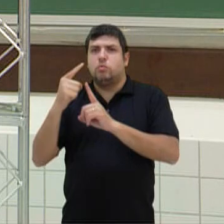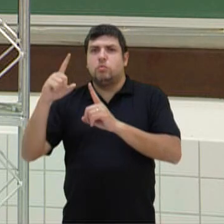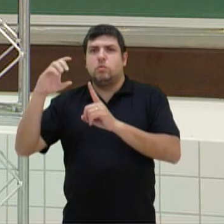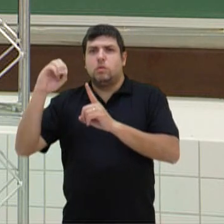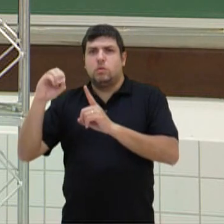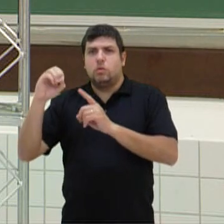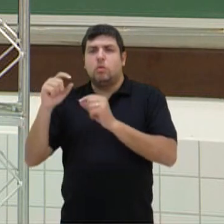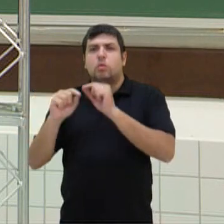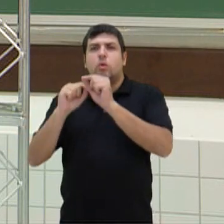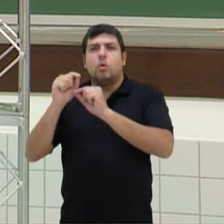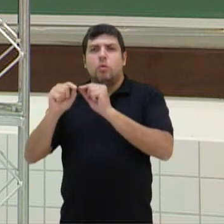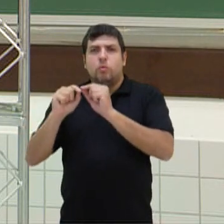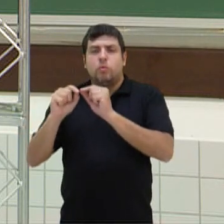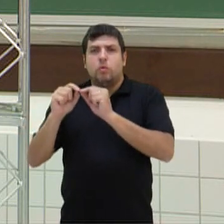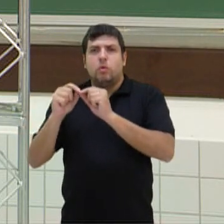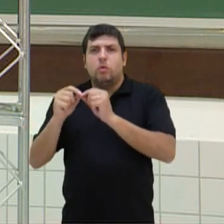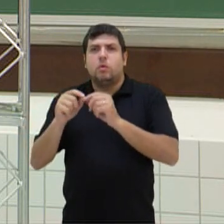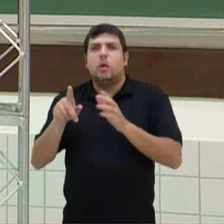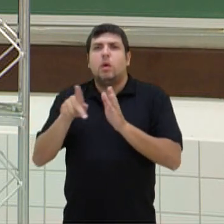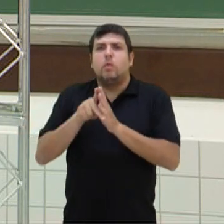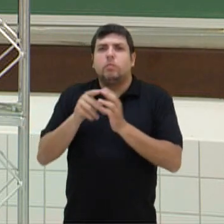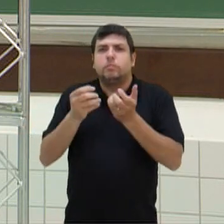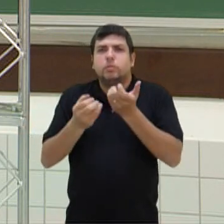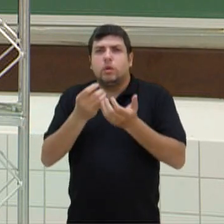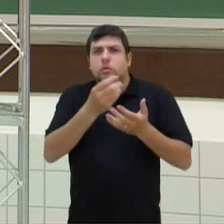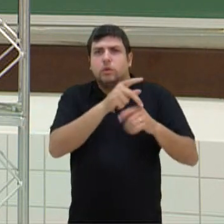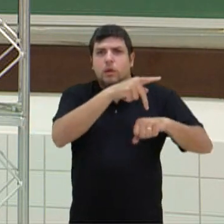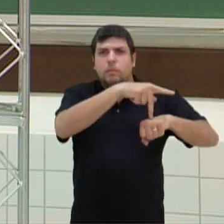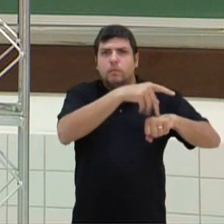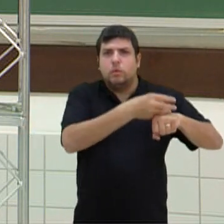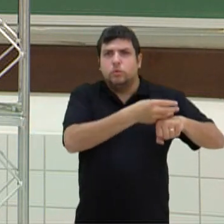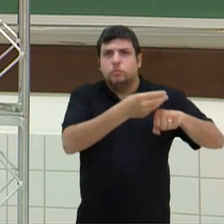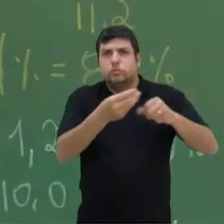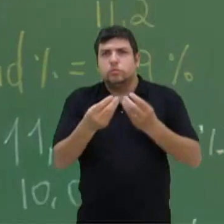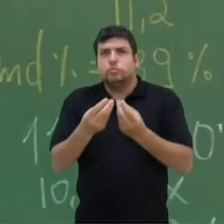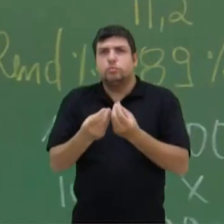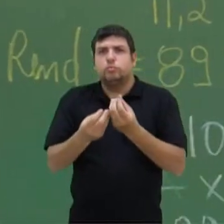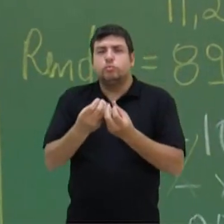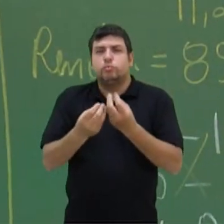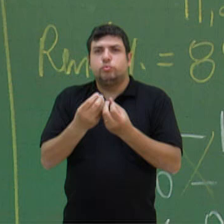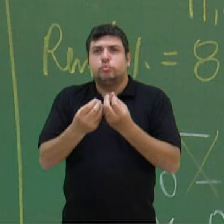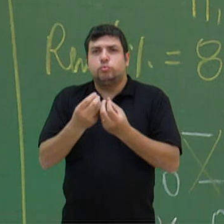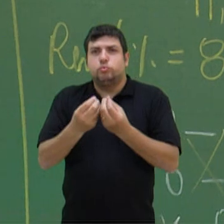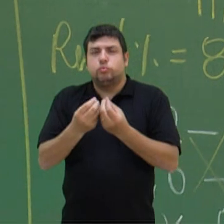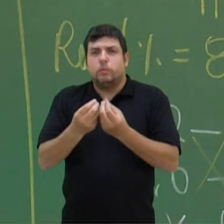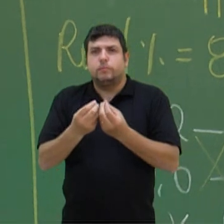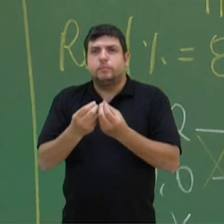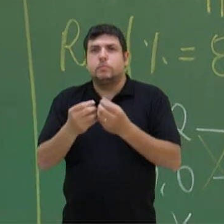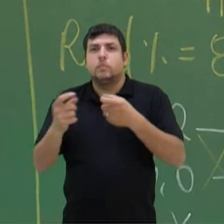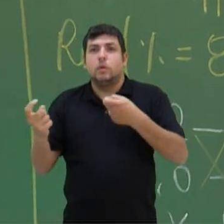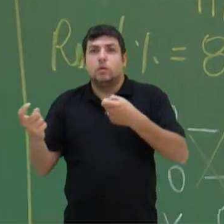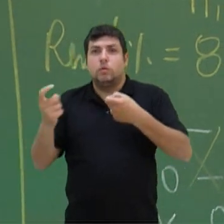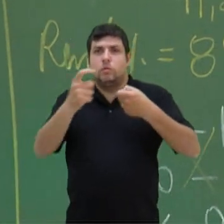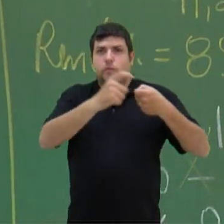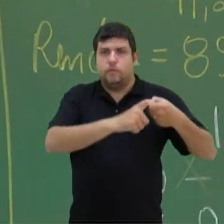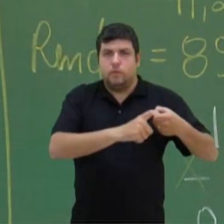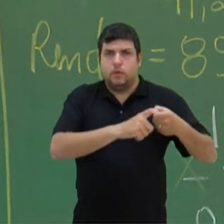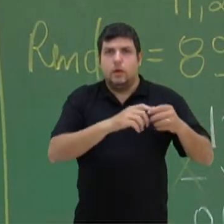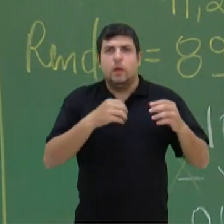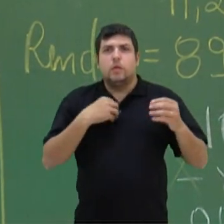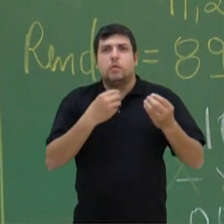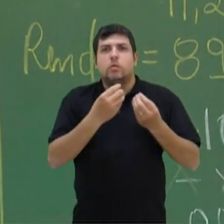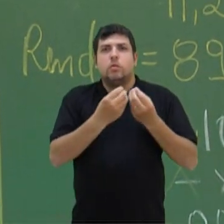de queima, né, de pirólise, e por isso vai produzir o dióxido de carbono, tá? A equação volta lá. Cálcio, um aqui e um do